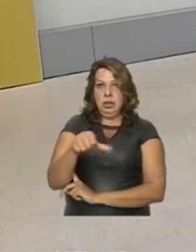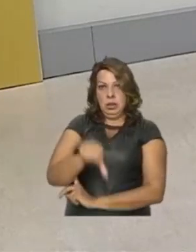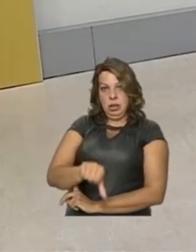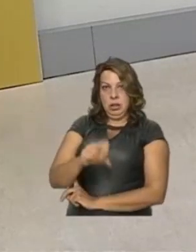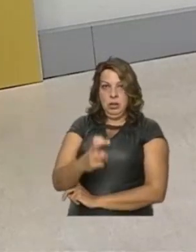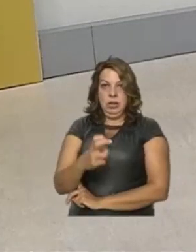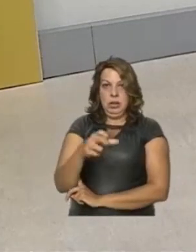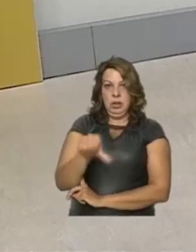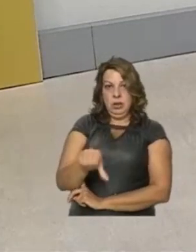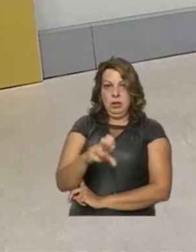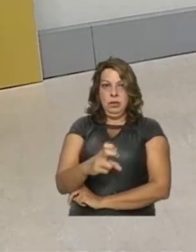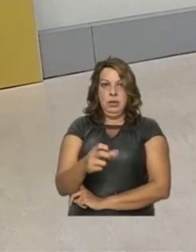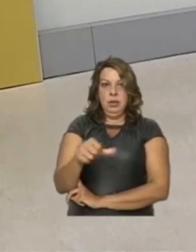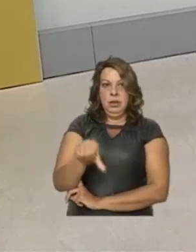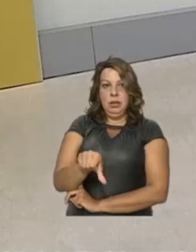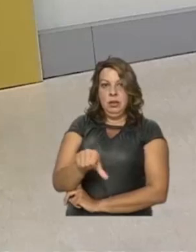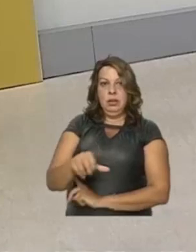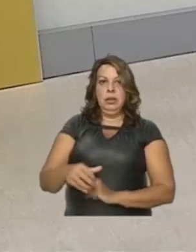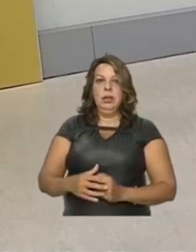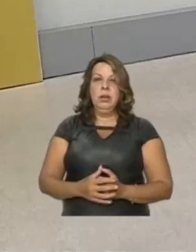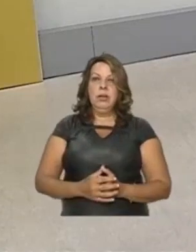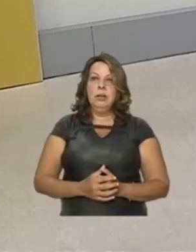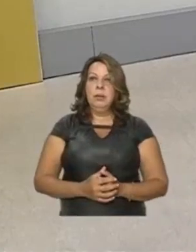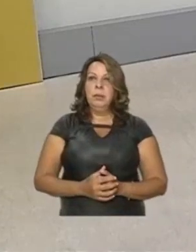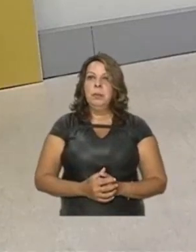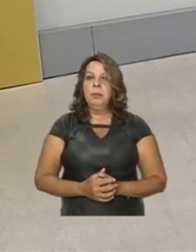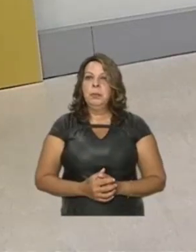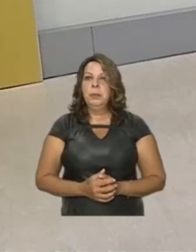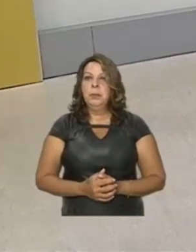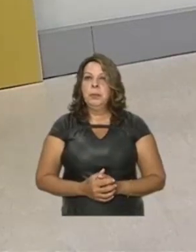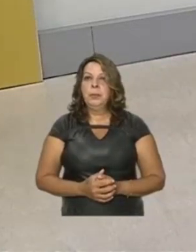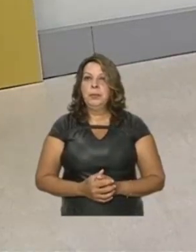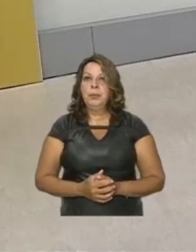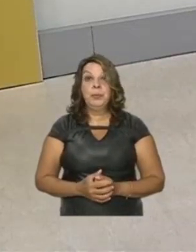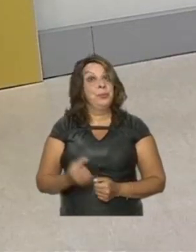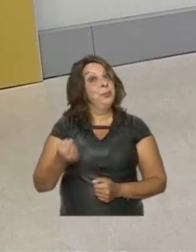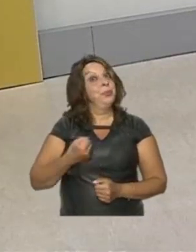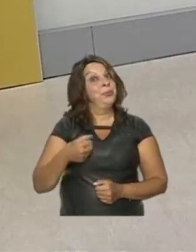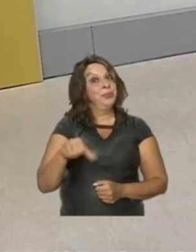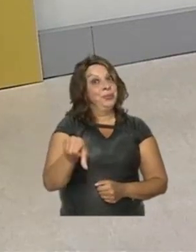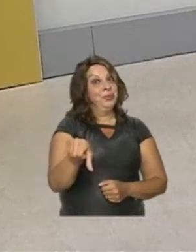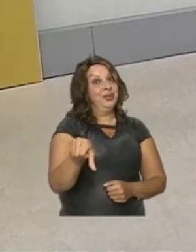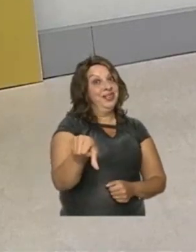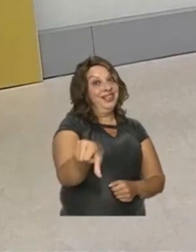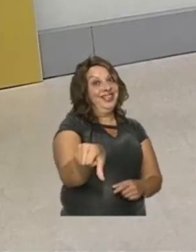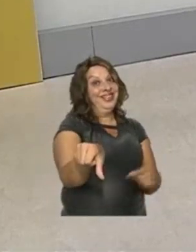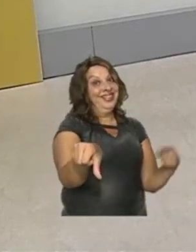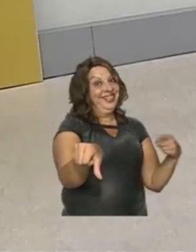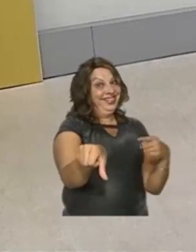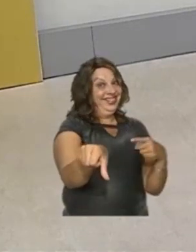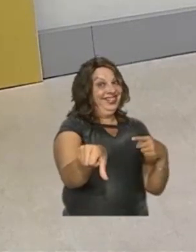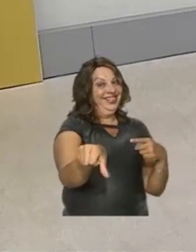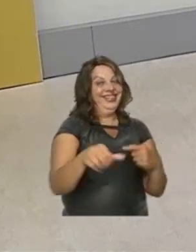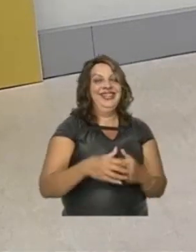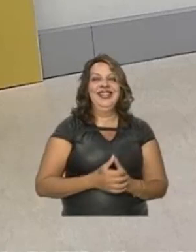59! 59! 59! Número 9! Número